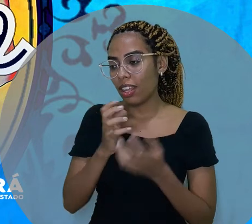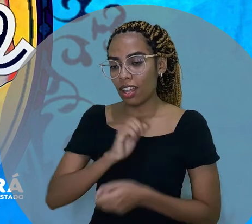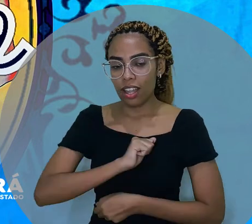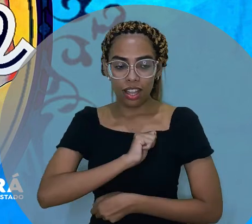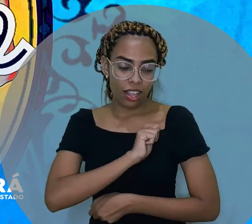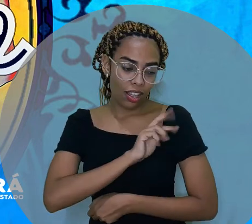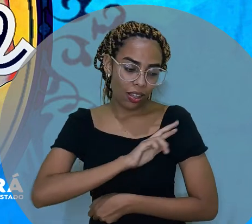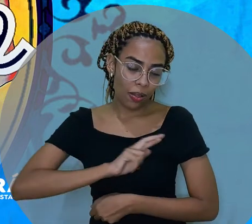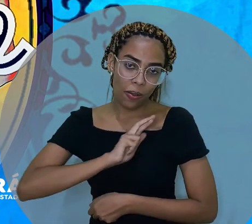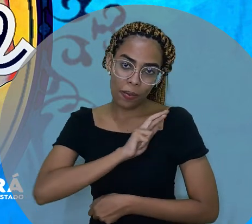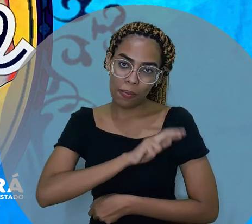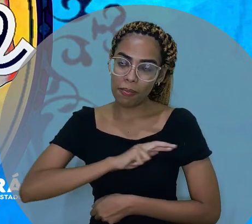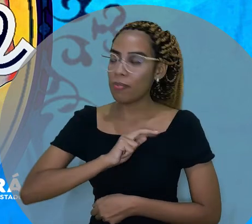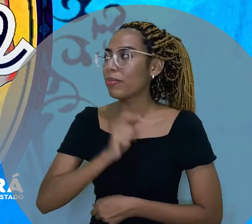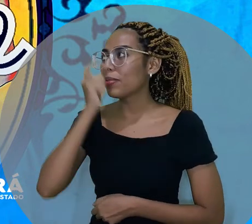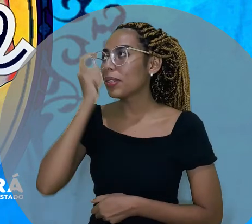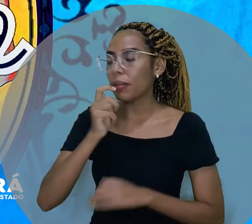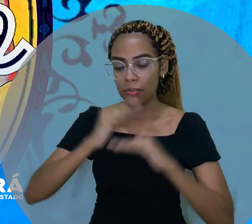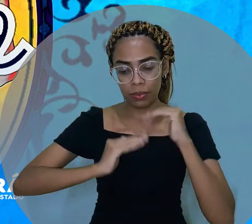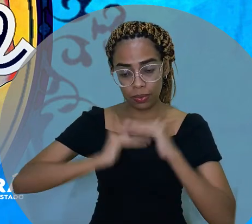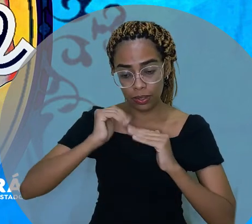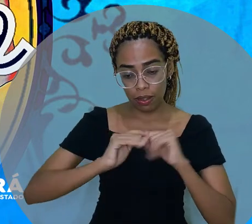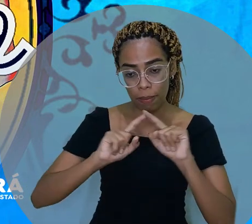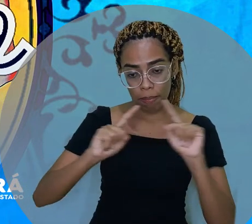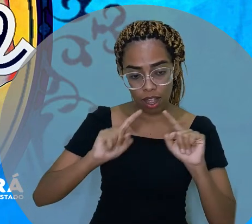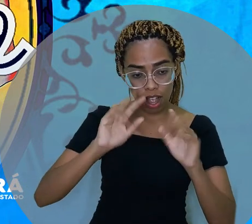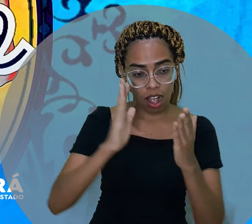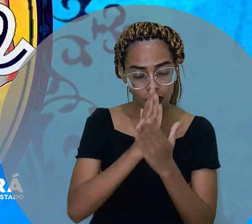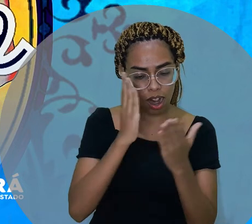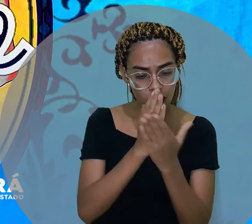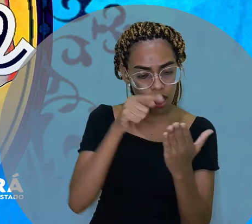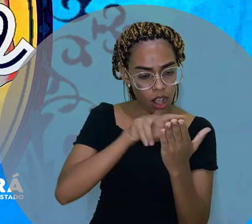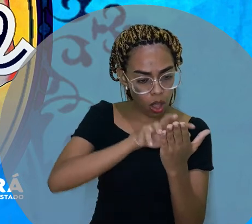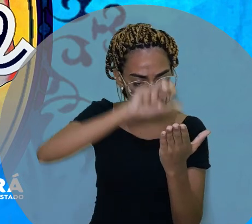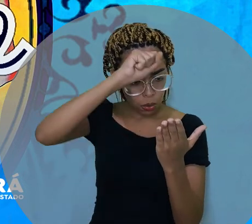pela distância. Era um romântico, mas